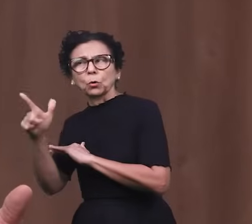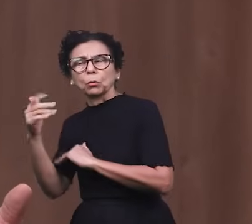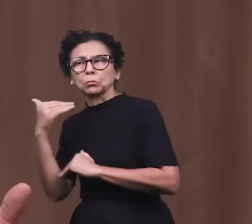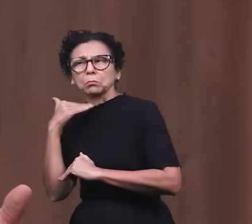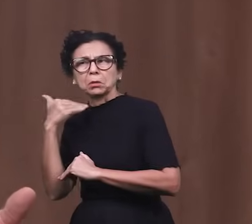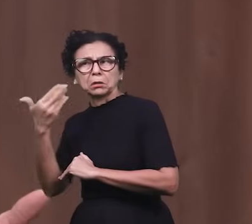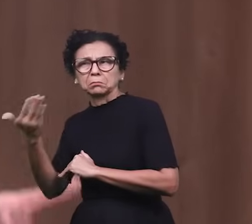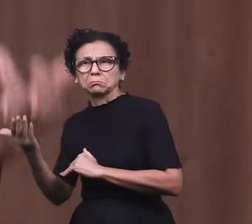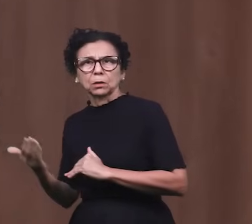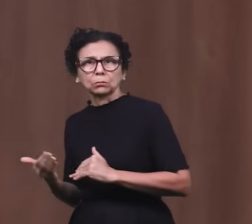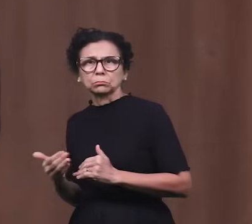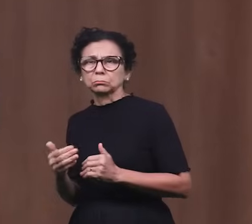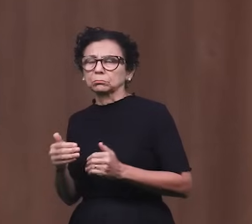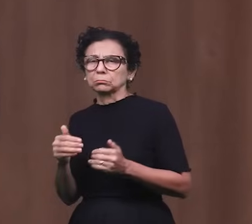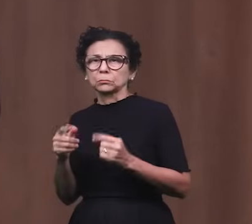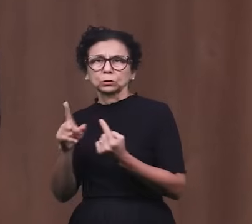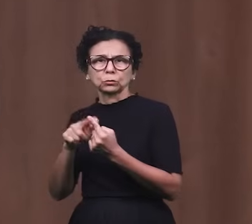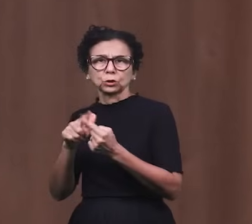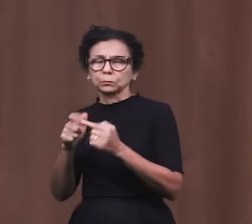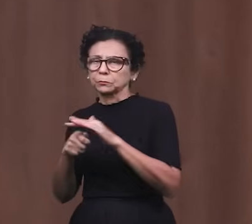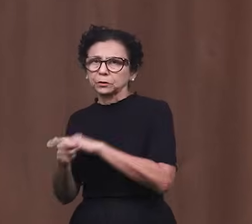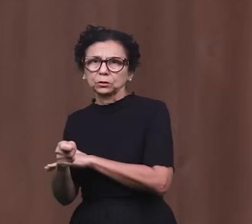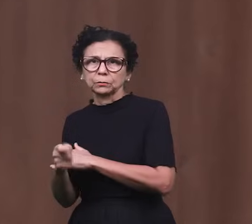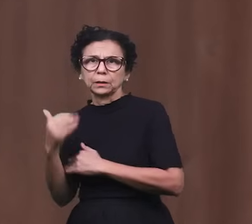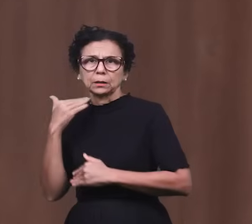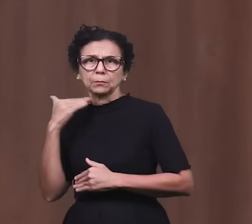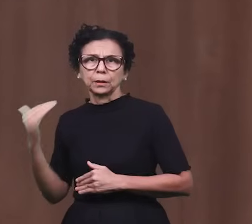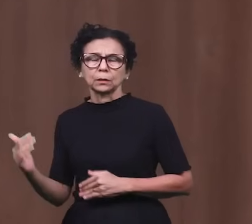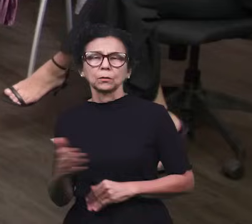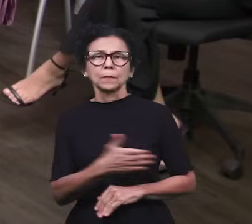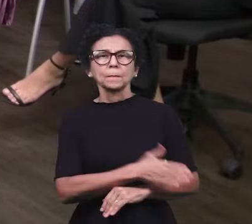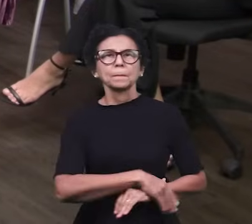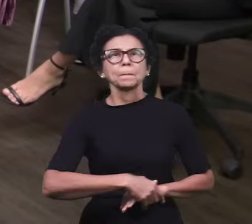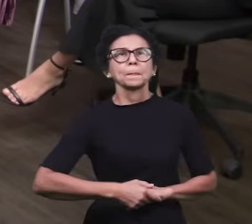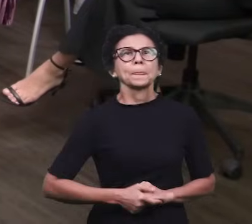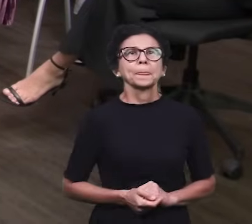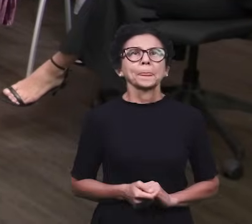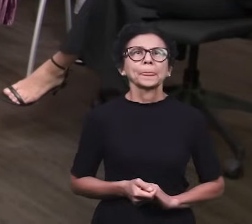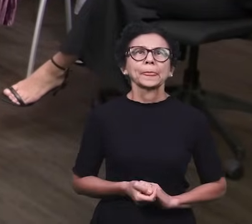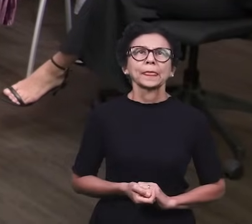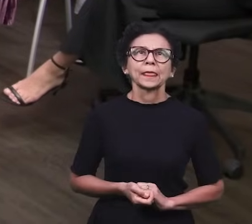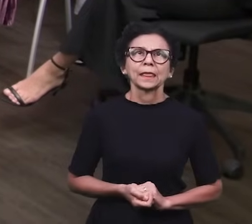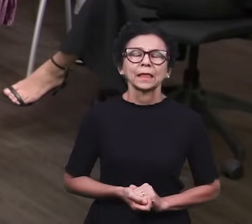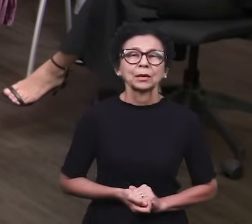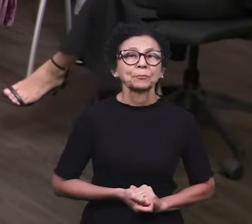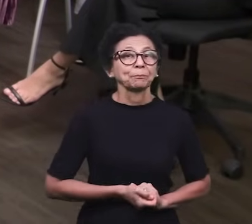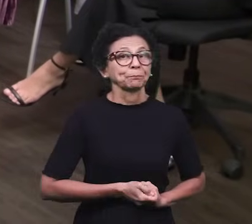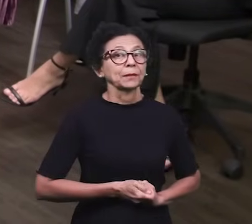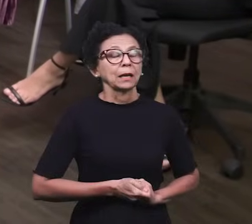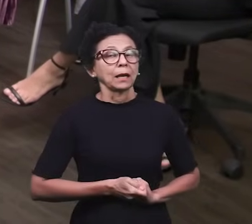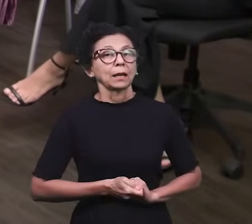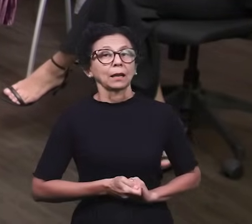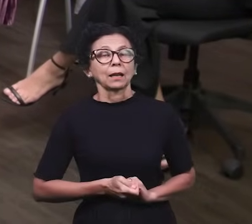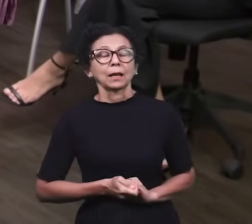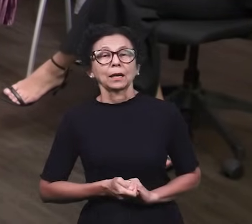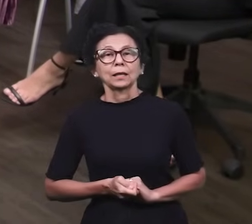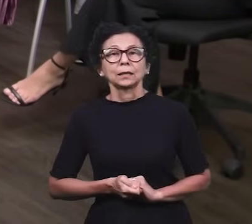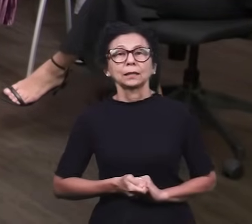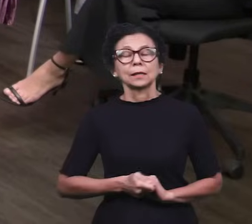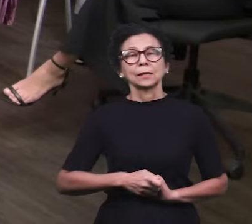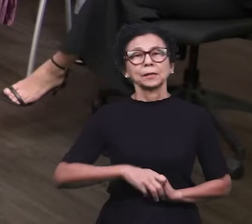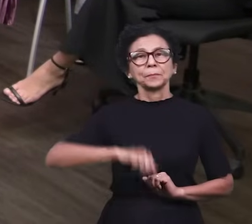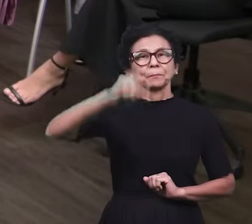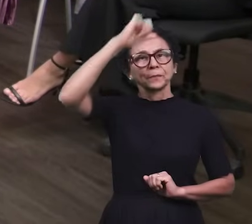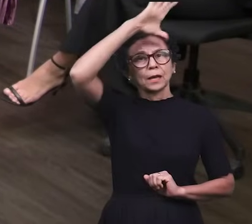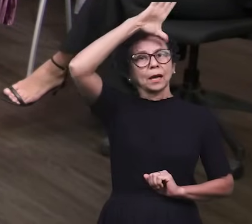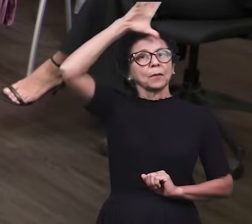dá muito dinheiro. Eu atendi há um tempo atrás um cliente de Mato Grosso. E lá a cultura do gado é muito forte.